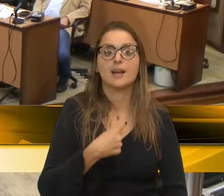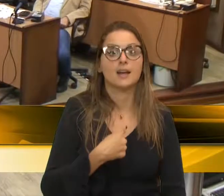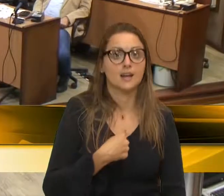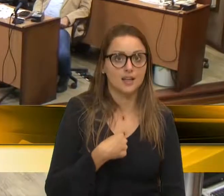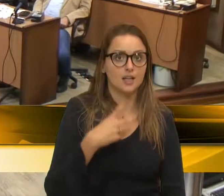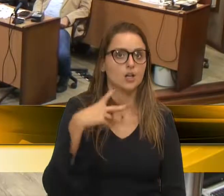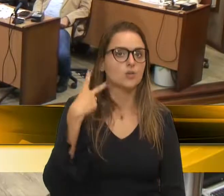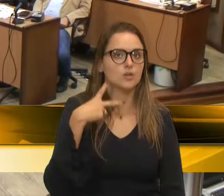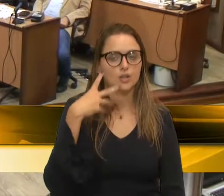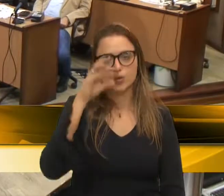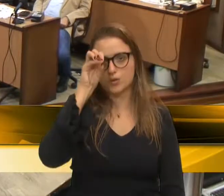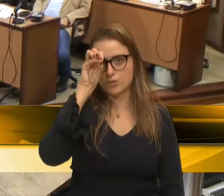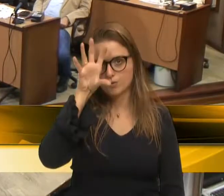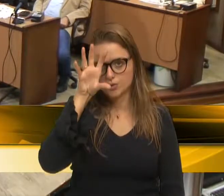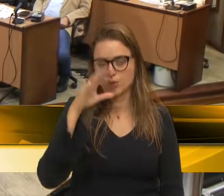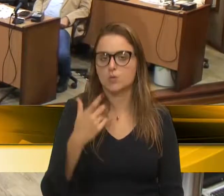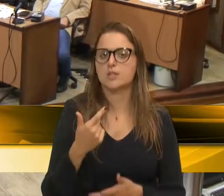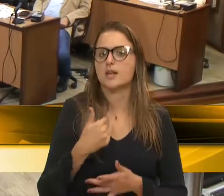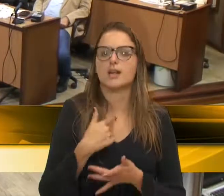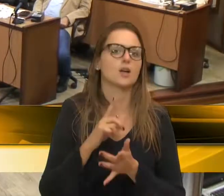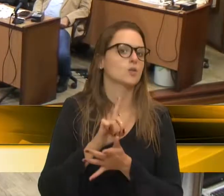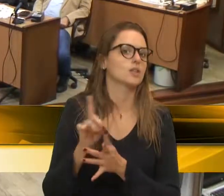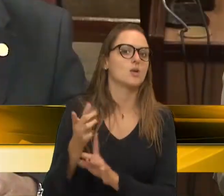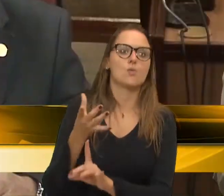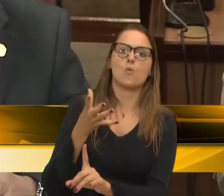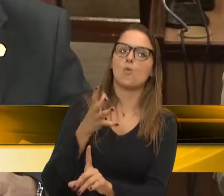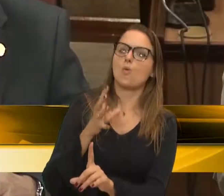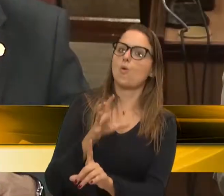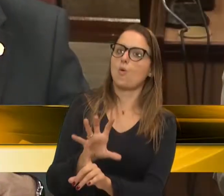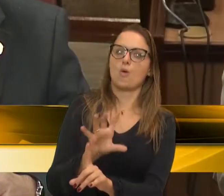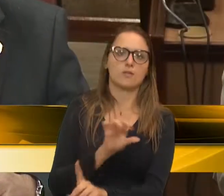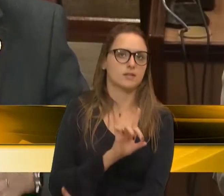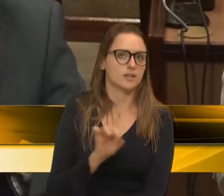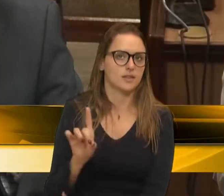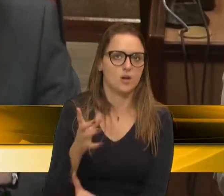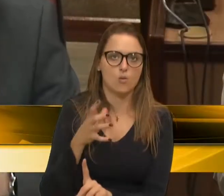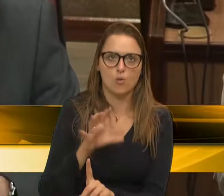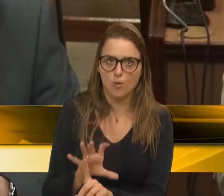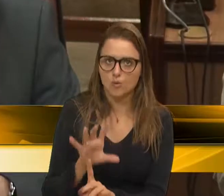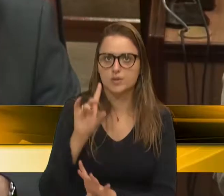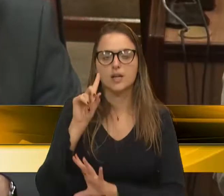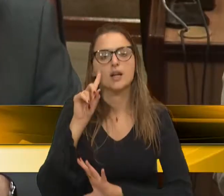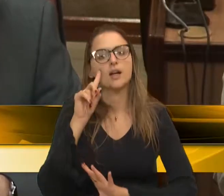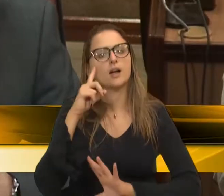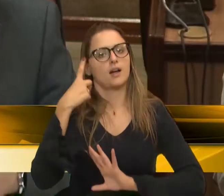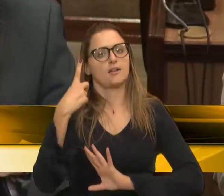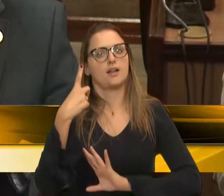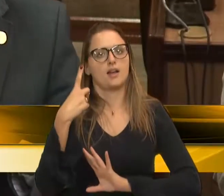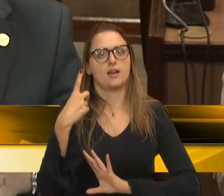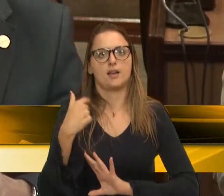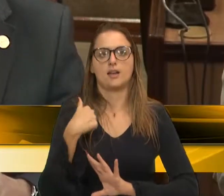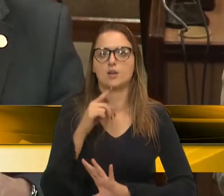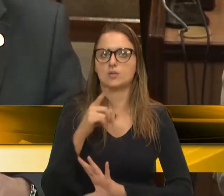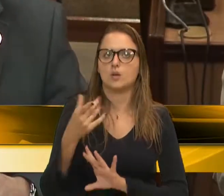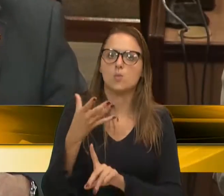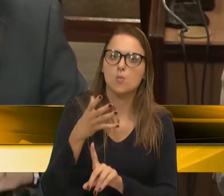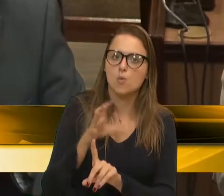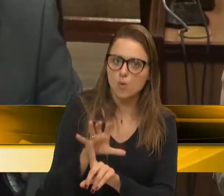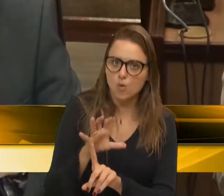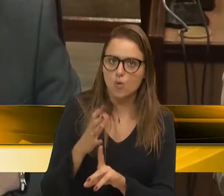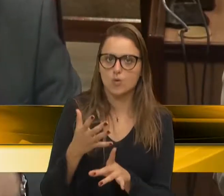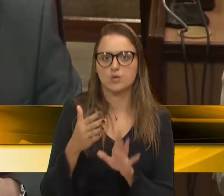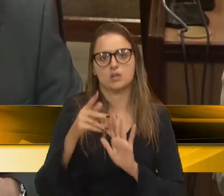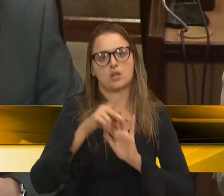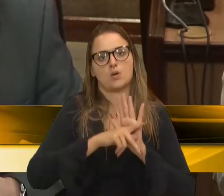vereador Fiuza, não sou contra a ideia, não sou contra